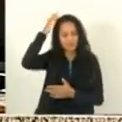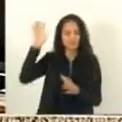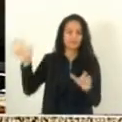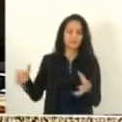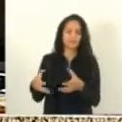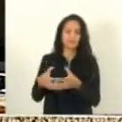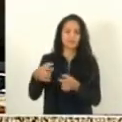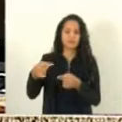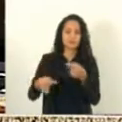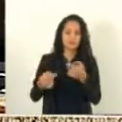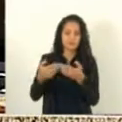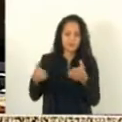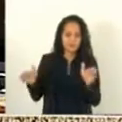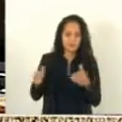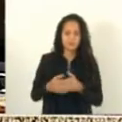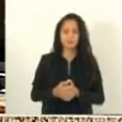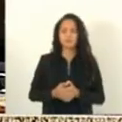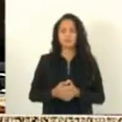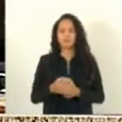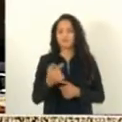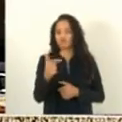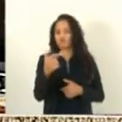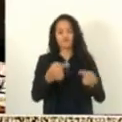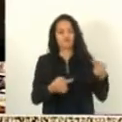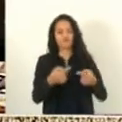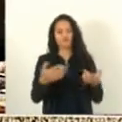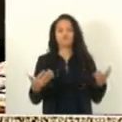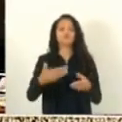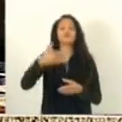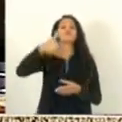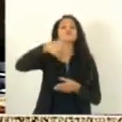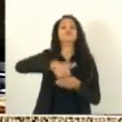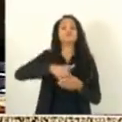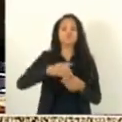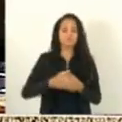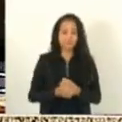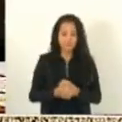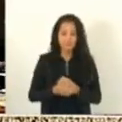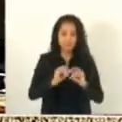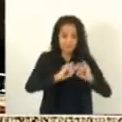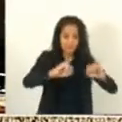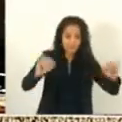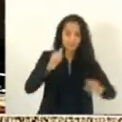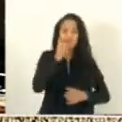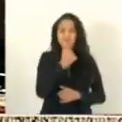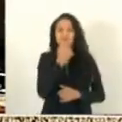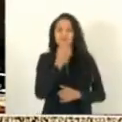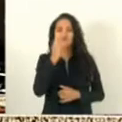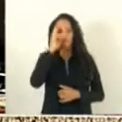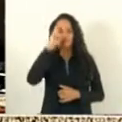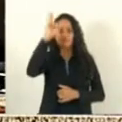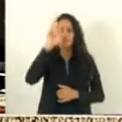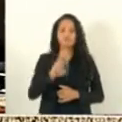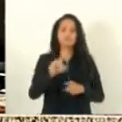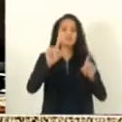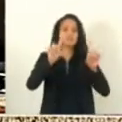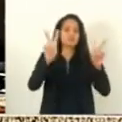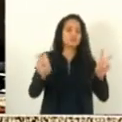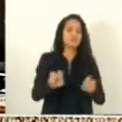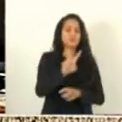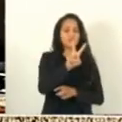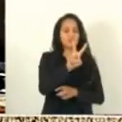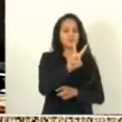comissão em discussão. Não havendo quem queira discutir, em votação, informo as senhoras e senhores que por se tratar de veto.